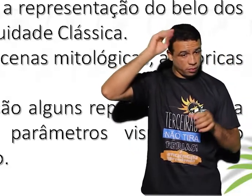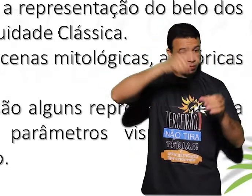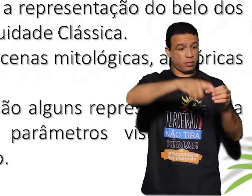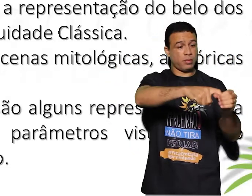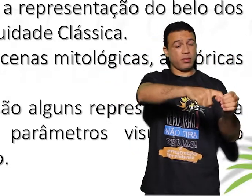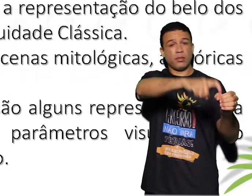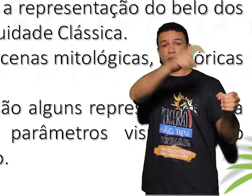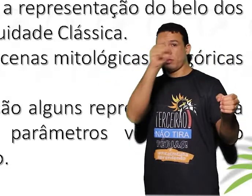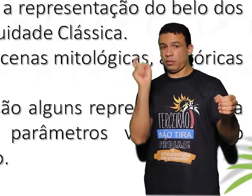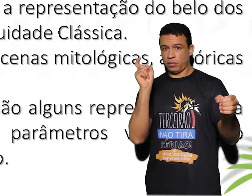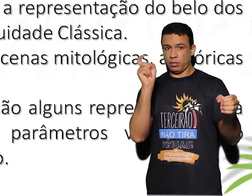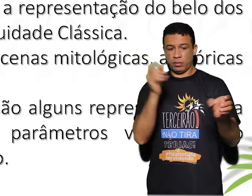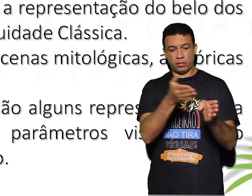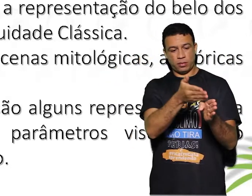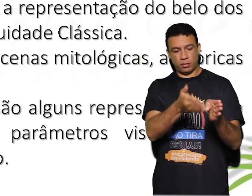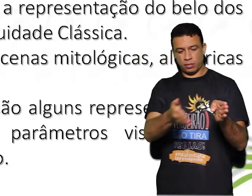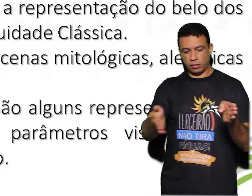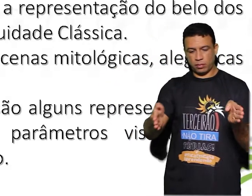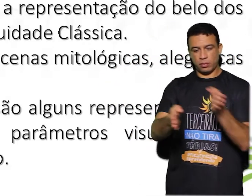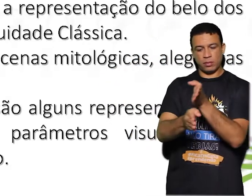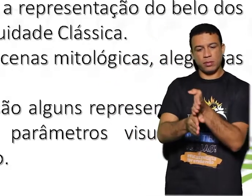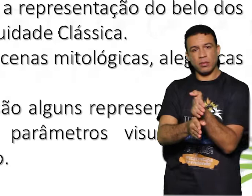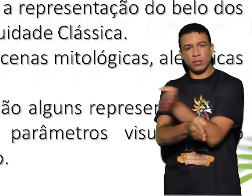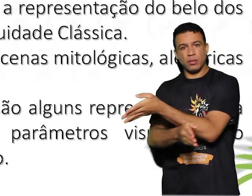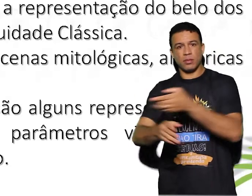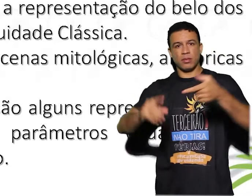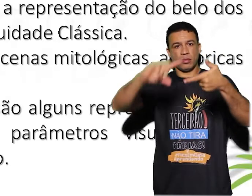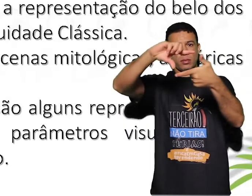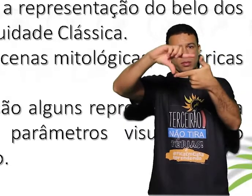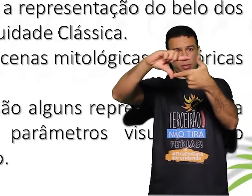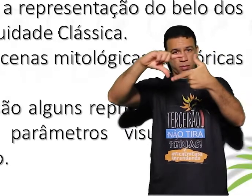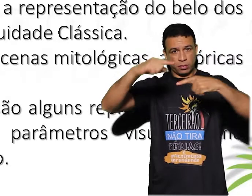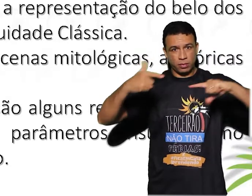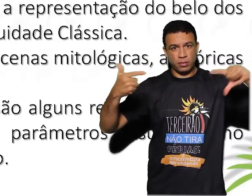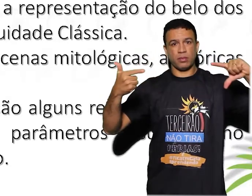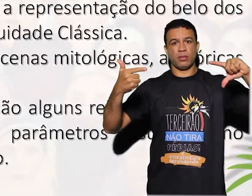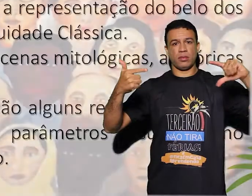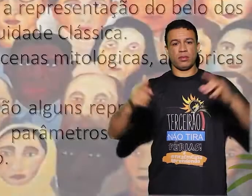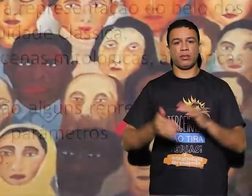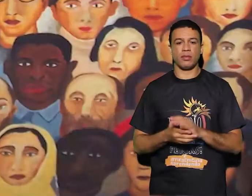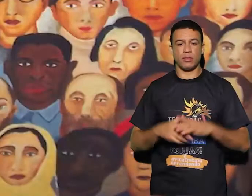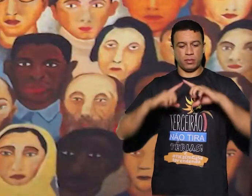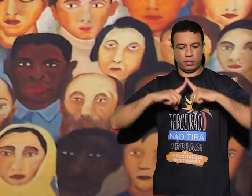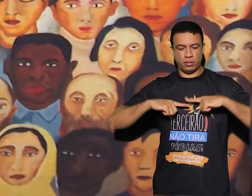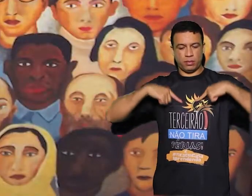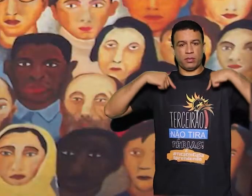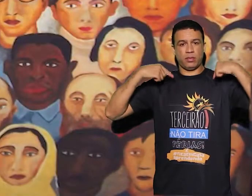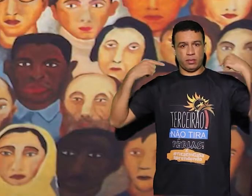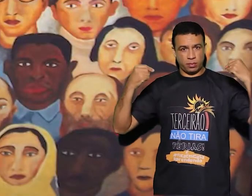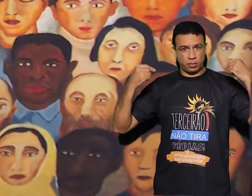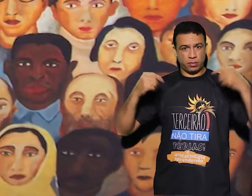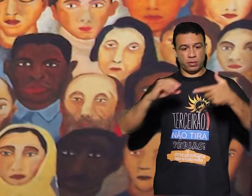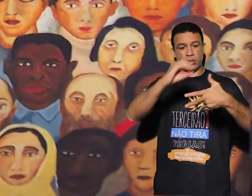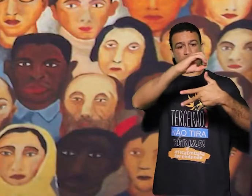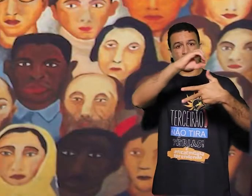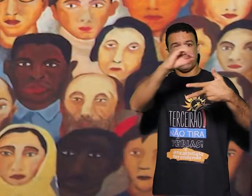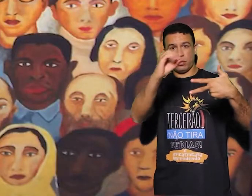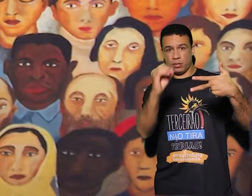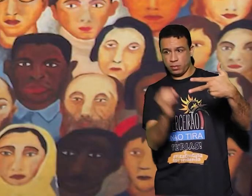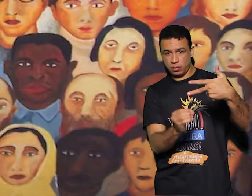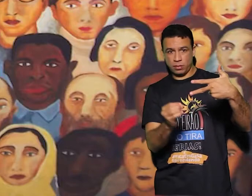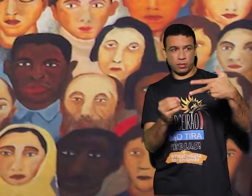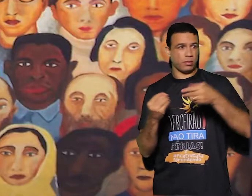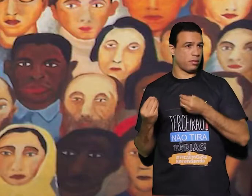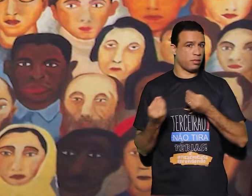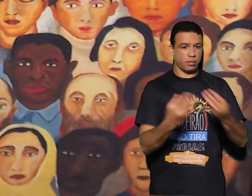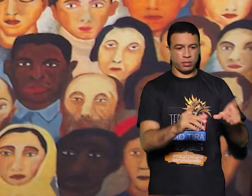do academicismo e o seguir do modernismo. Operário de Tarsila do Amaral. Eu sempre brinco que isso não